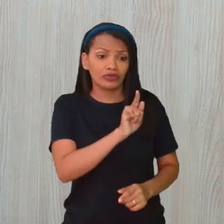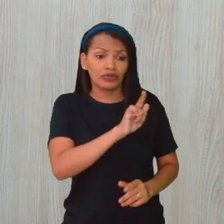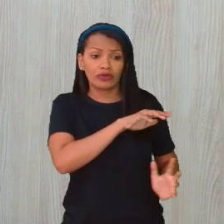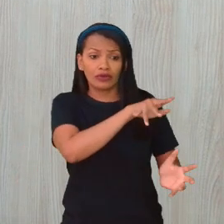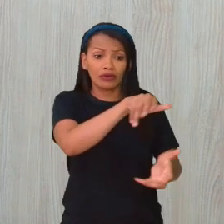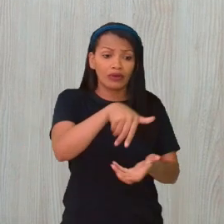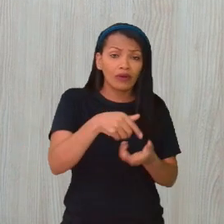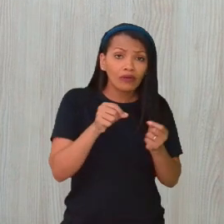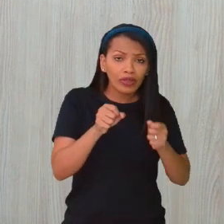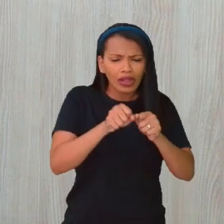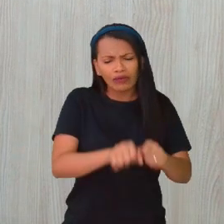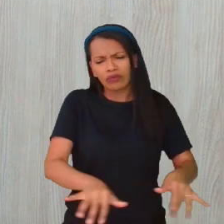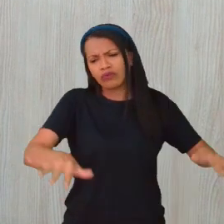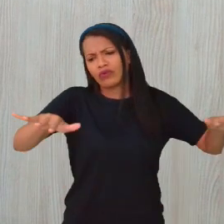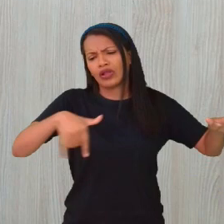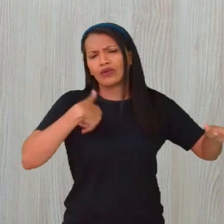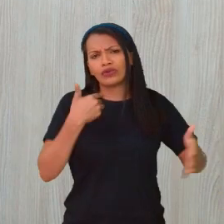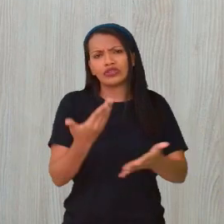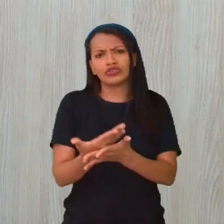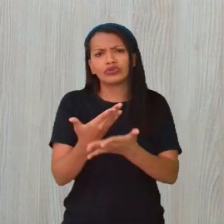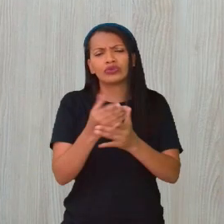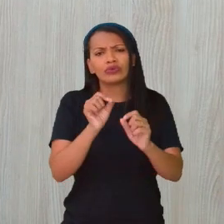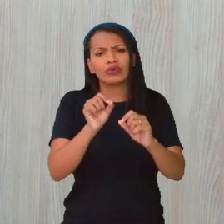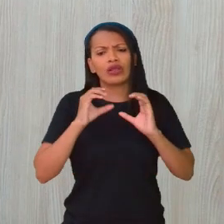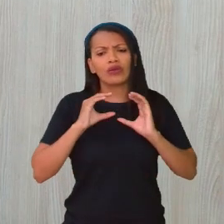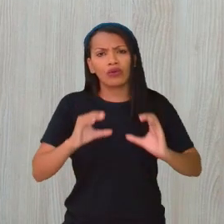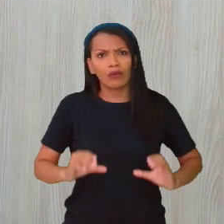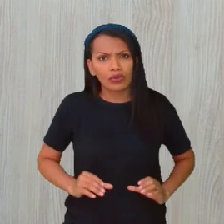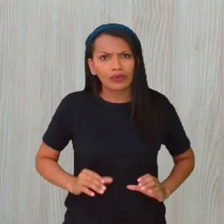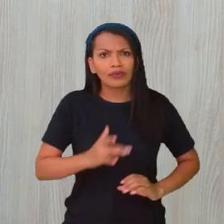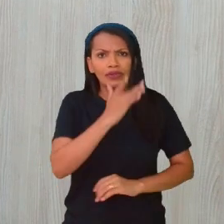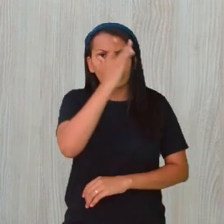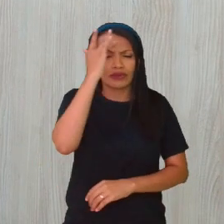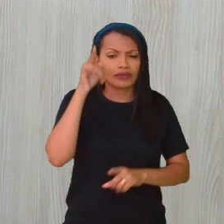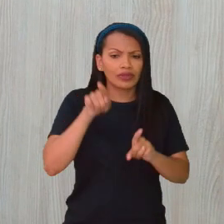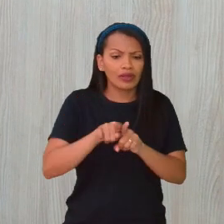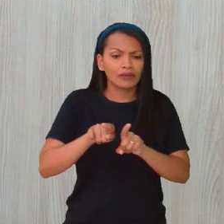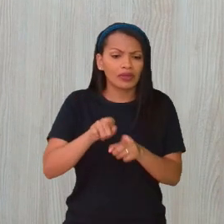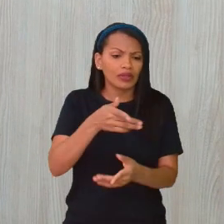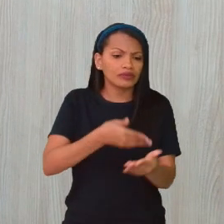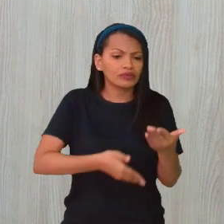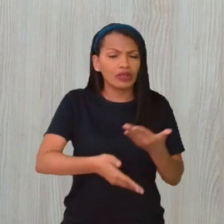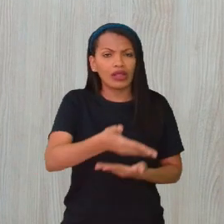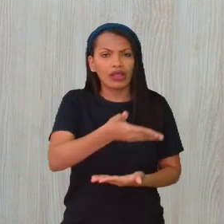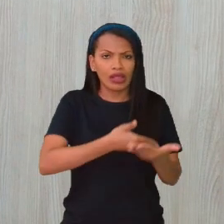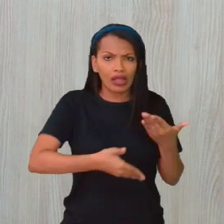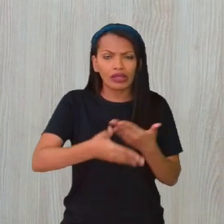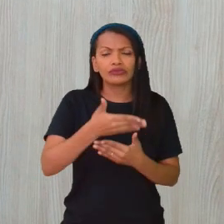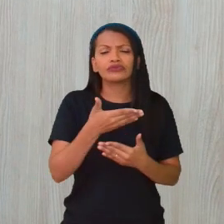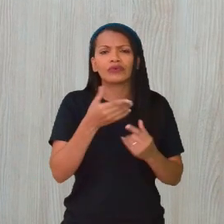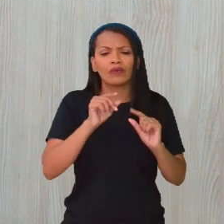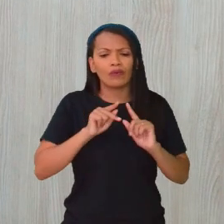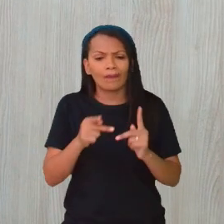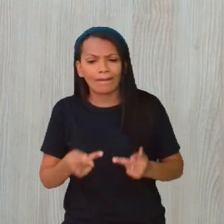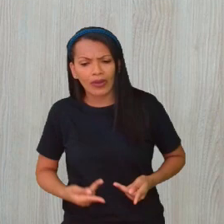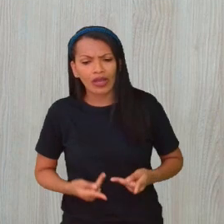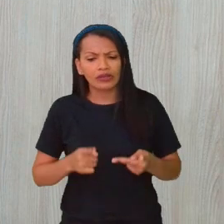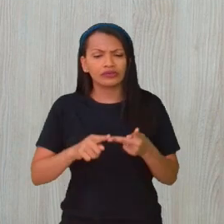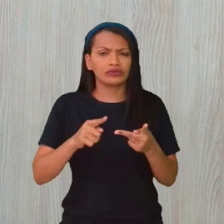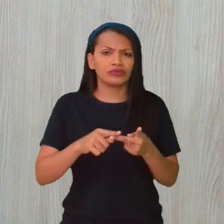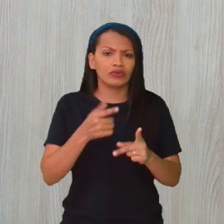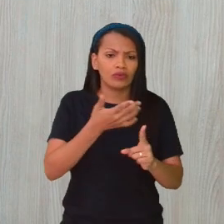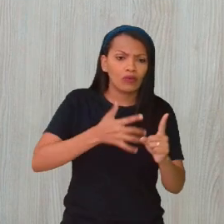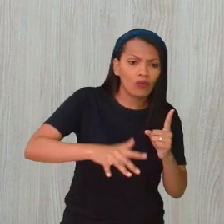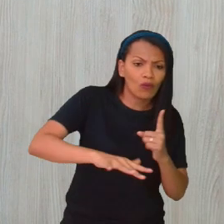nossa geografia ela é ampla, né? Estuda o comportamento da população e das relações com o ser humano, como a natureza.